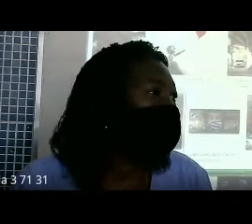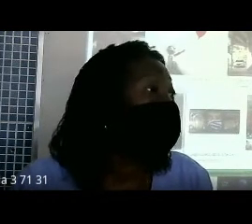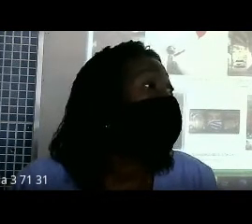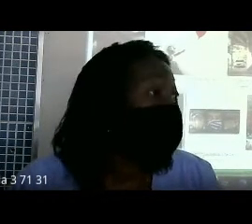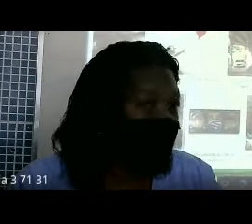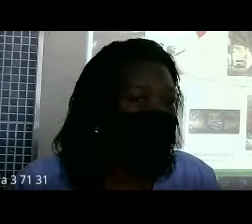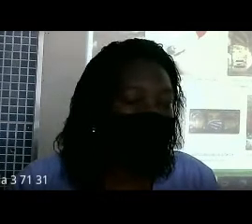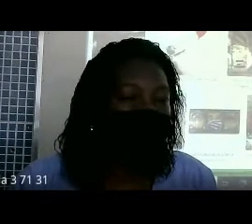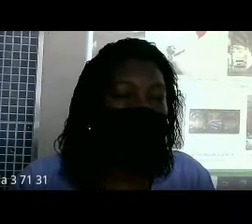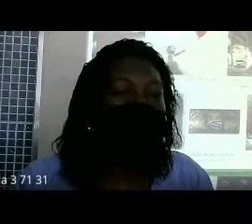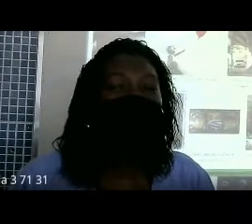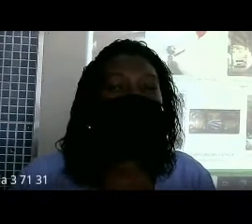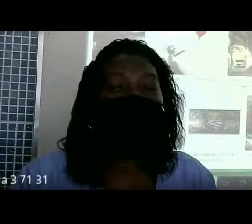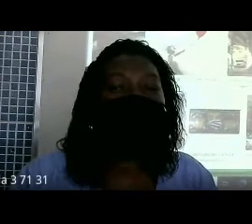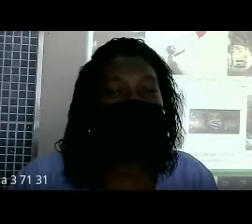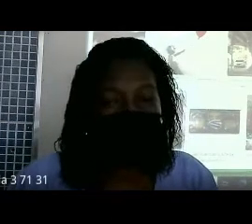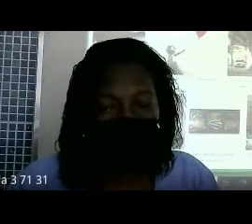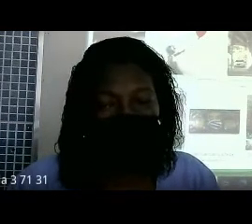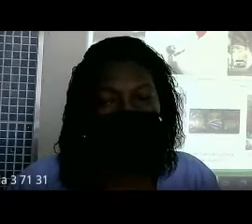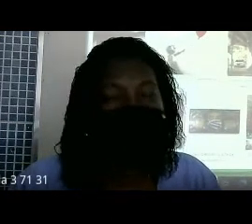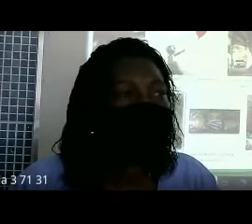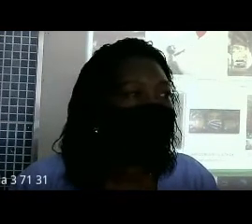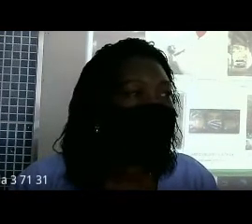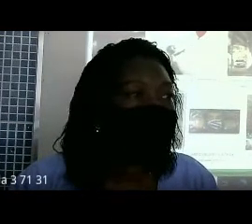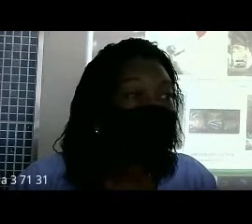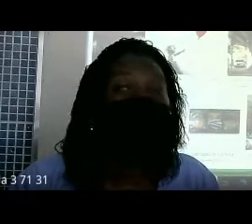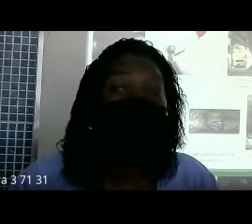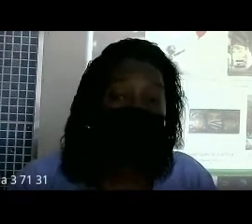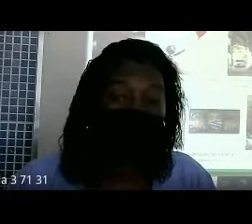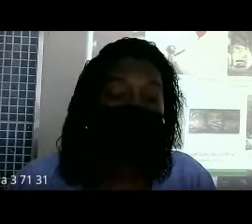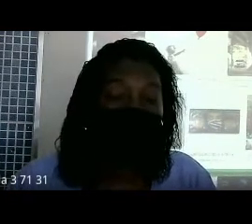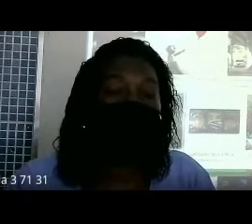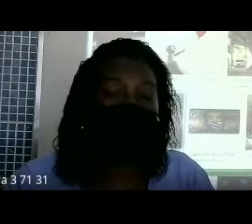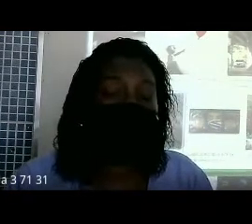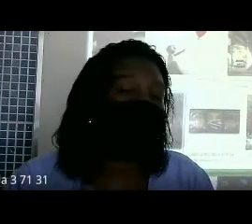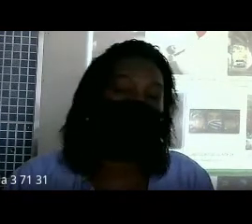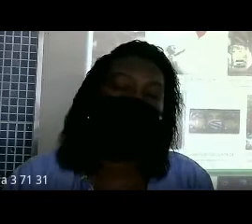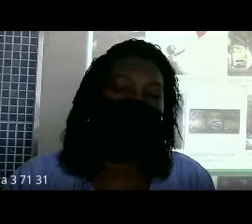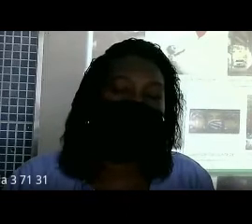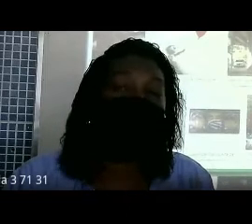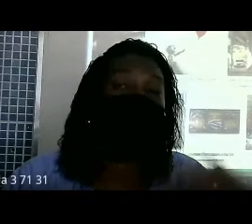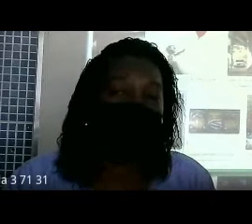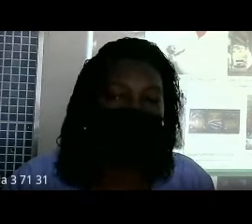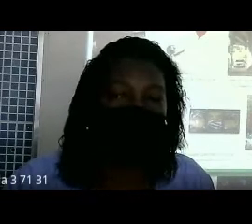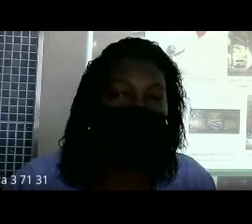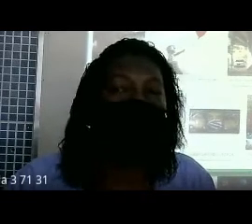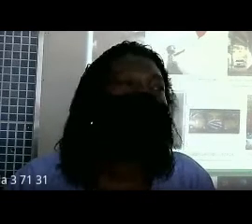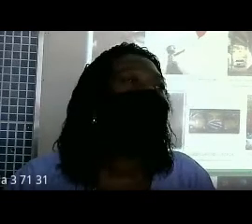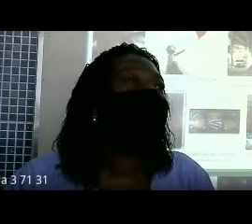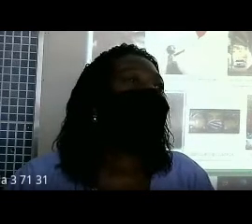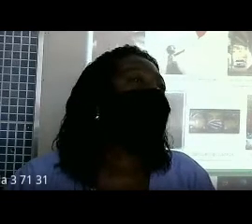quê? Crime, né? Por que que é crime? Porque está sujando,